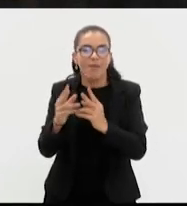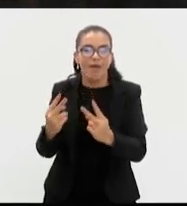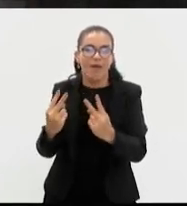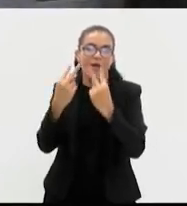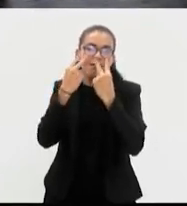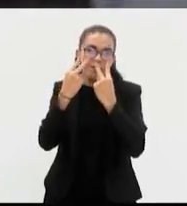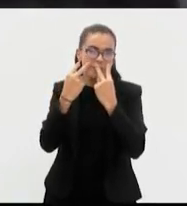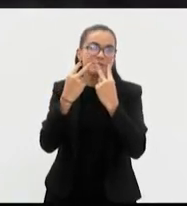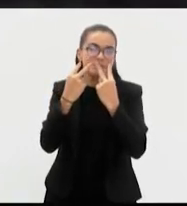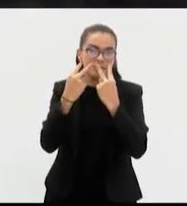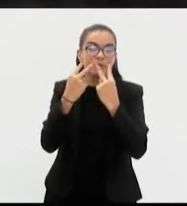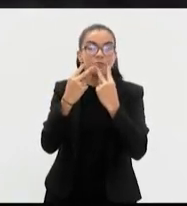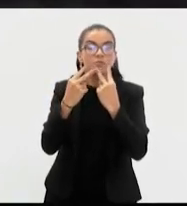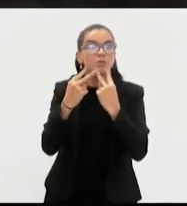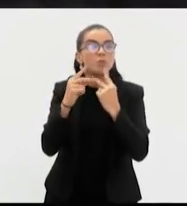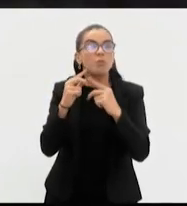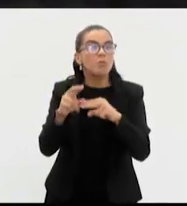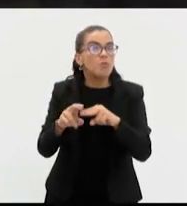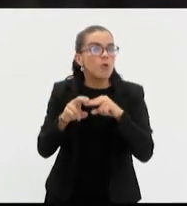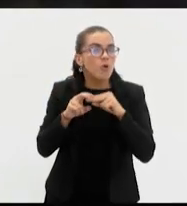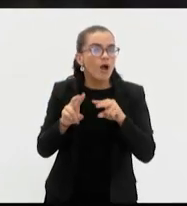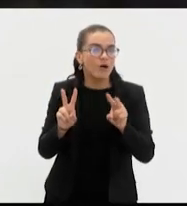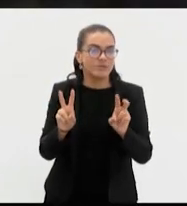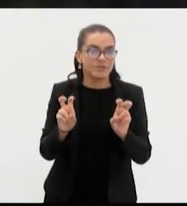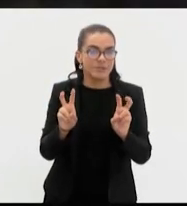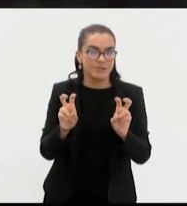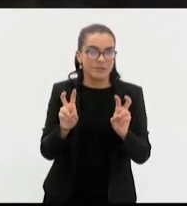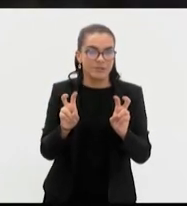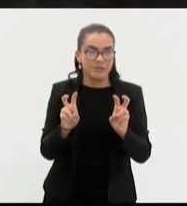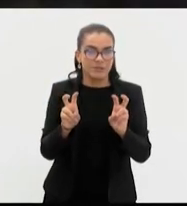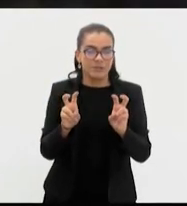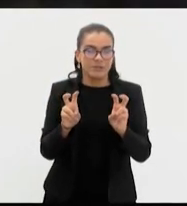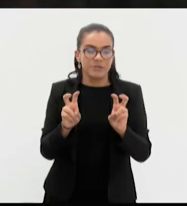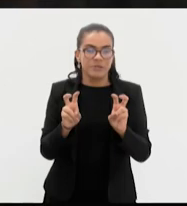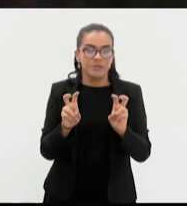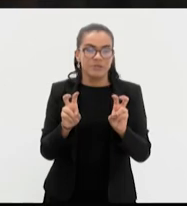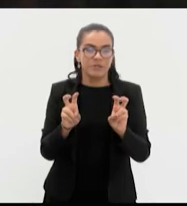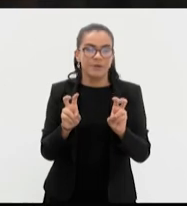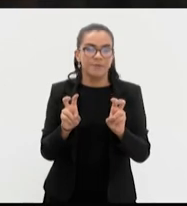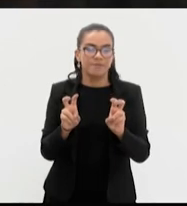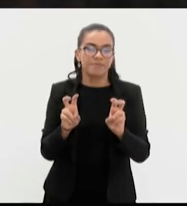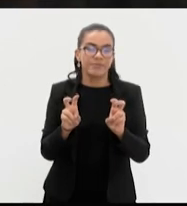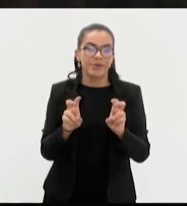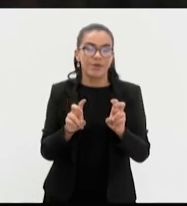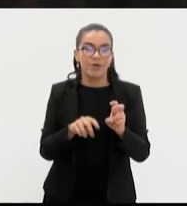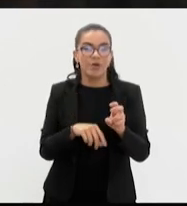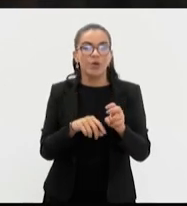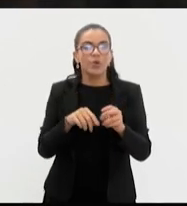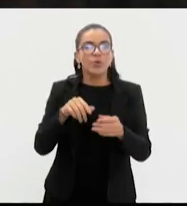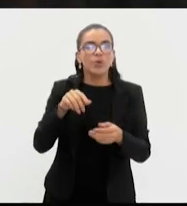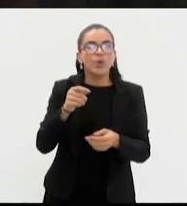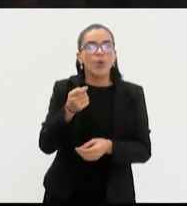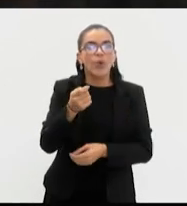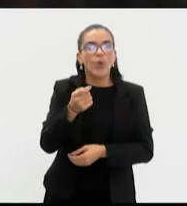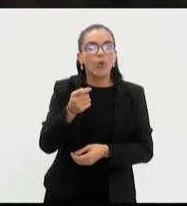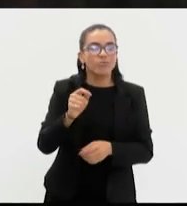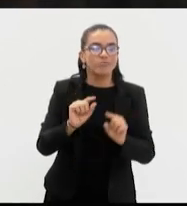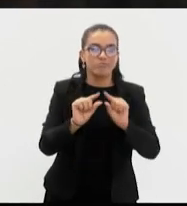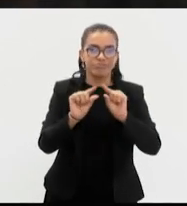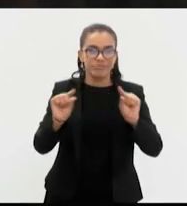atenção no seguinte tema o Ant penúltimo parágrafo da